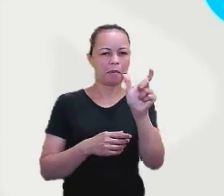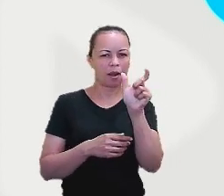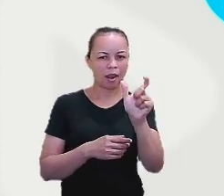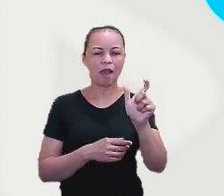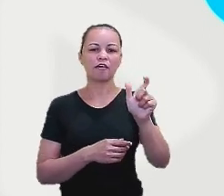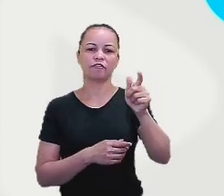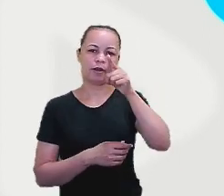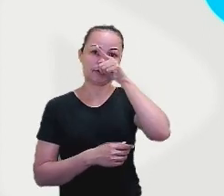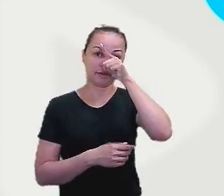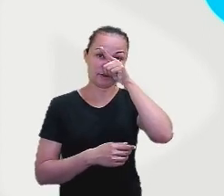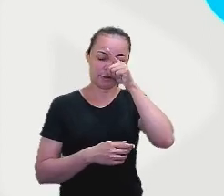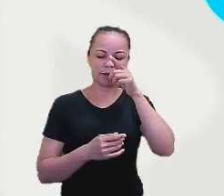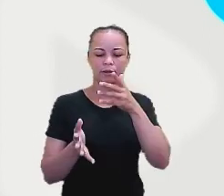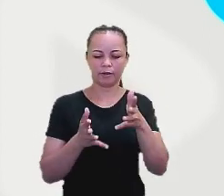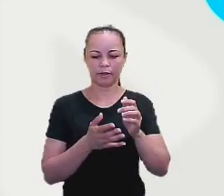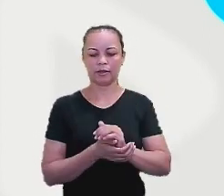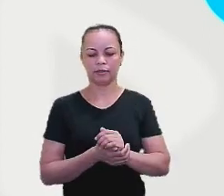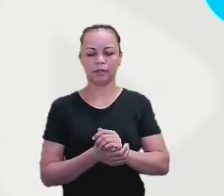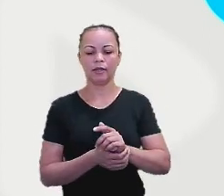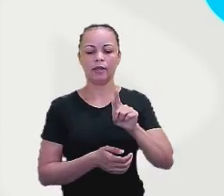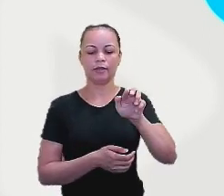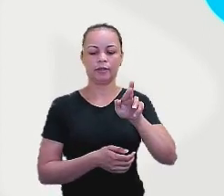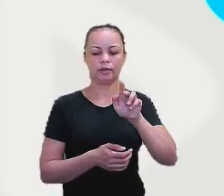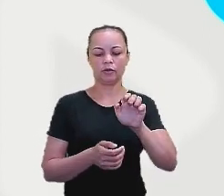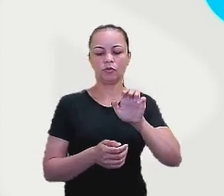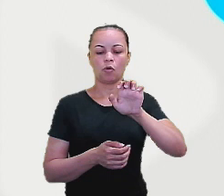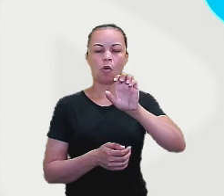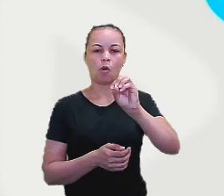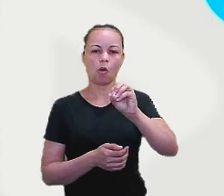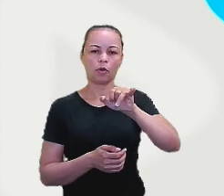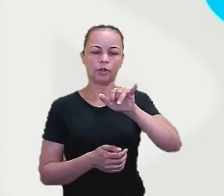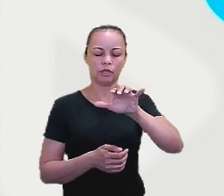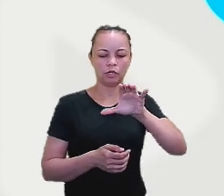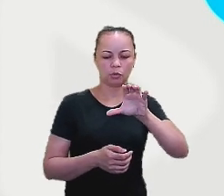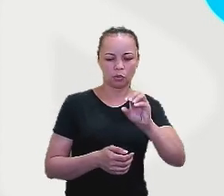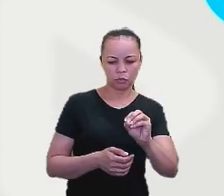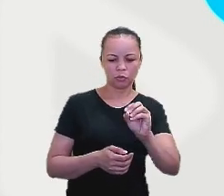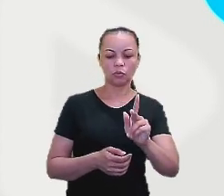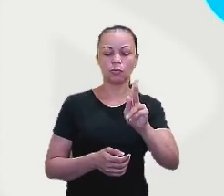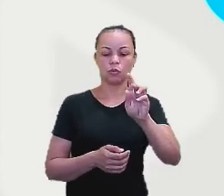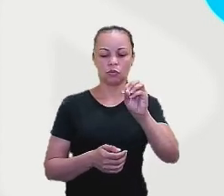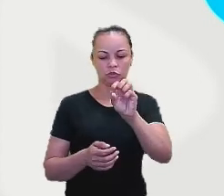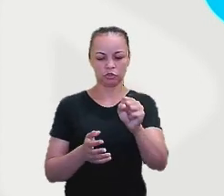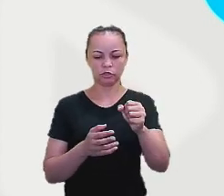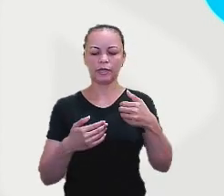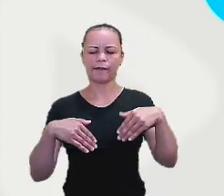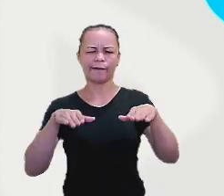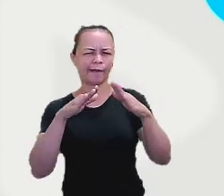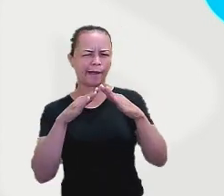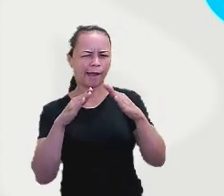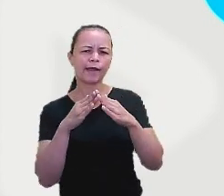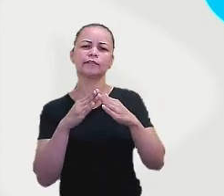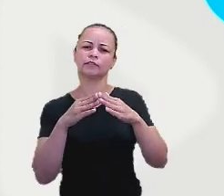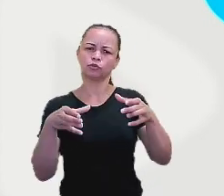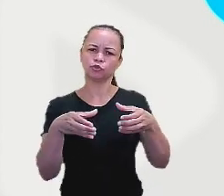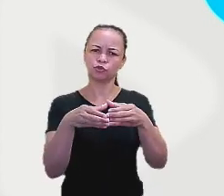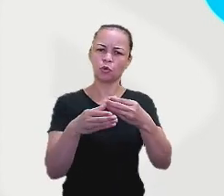logos, ou seja, estudo. Então, a ecologia é a ciência que estuda a casa dos seres